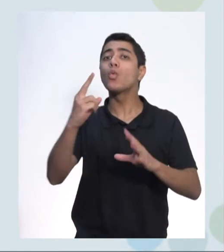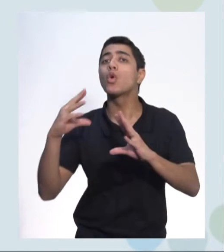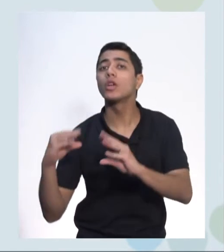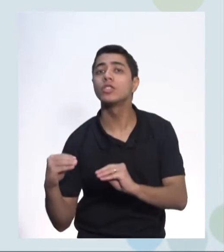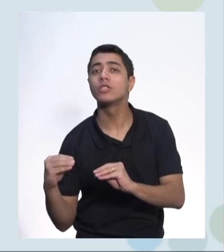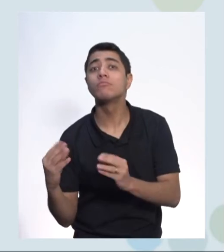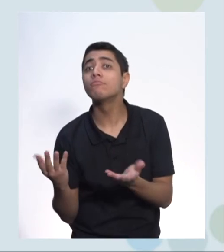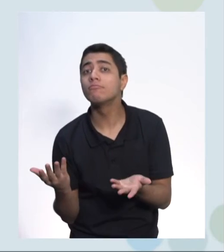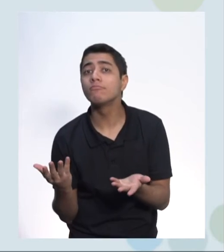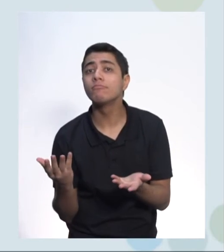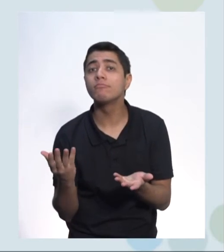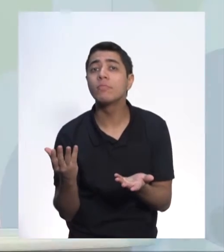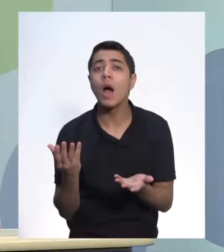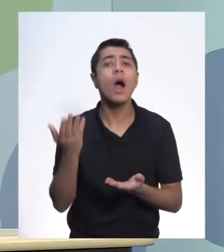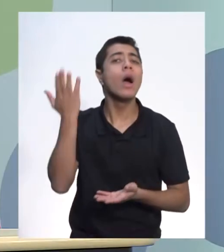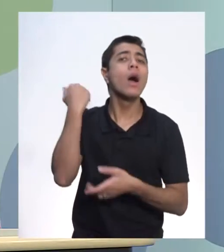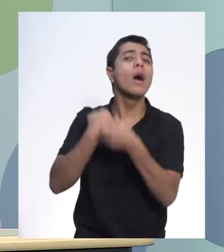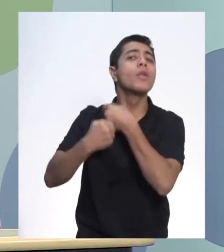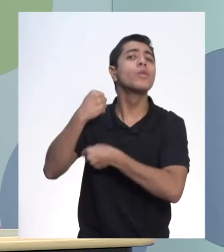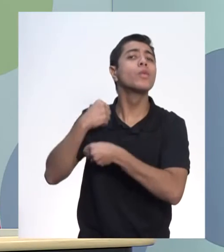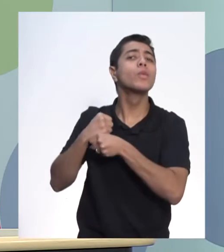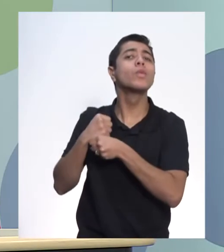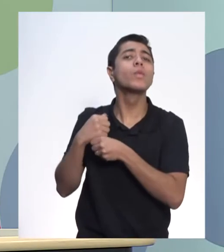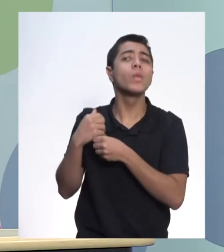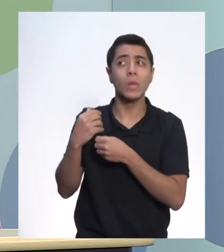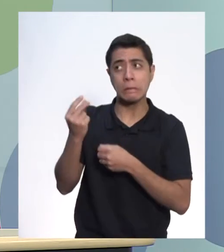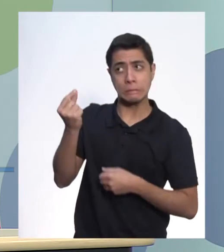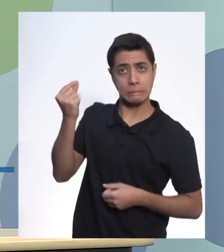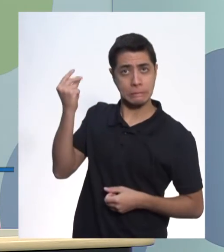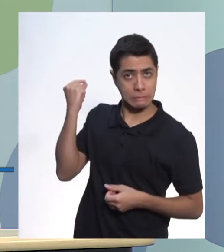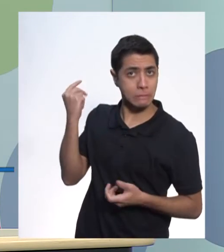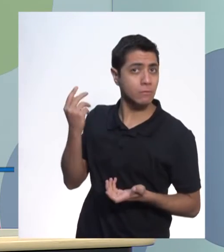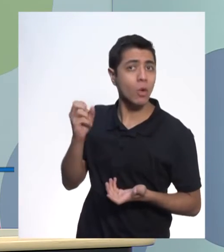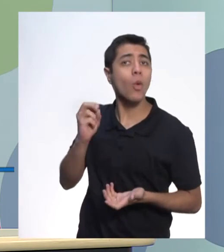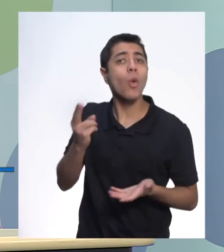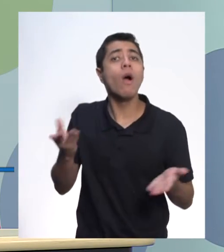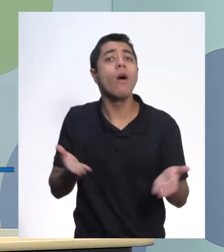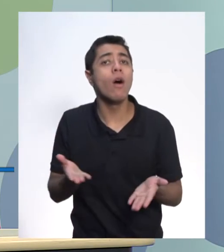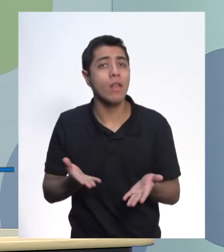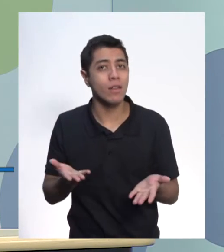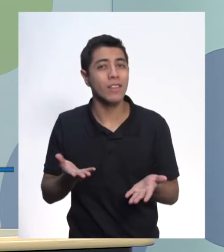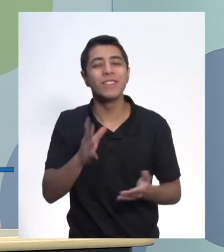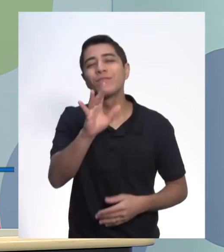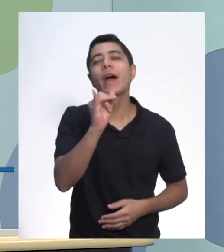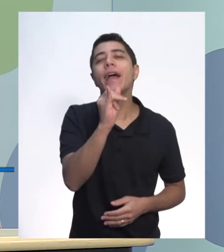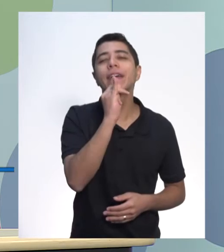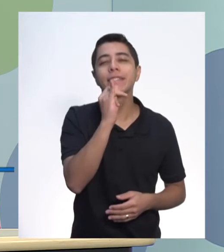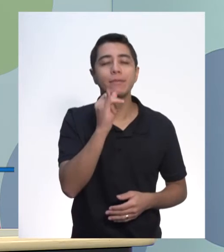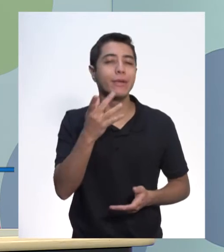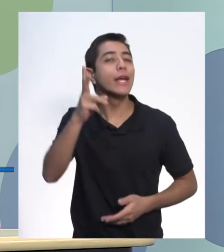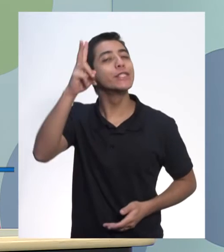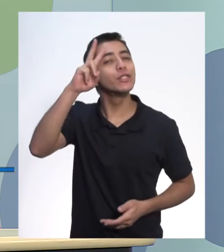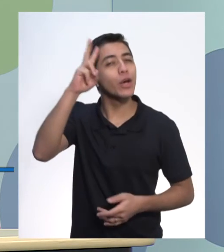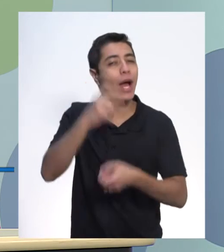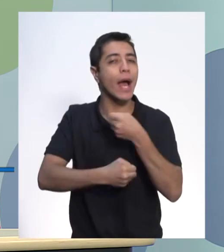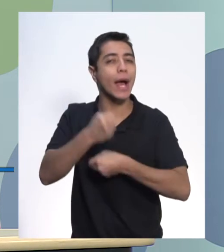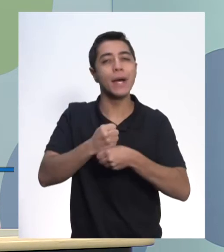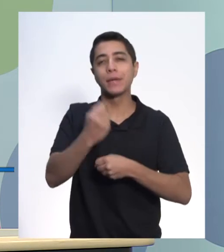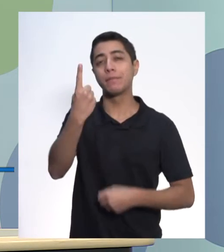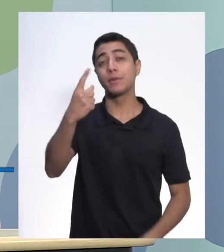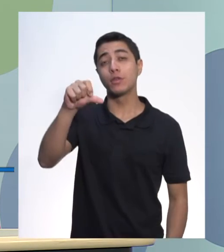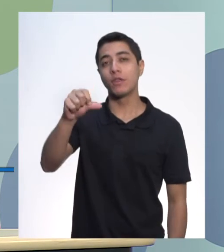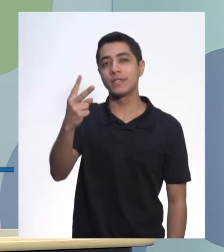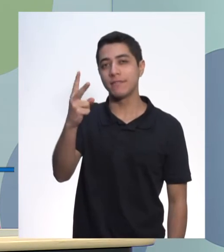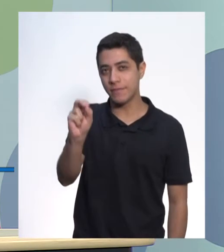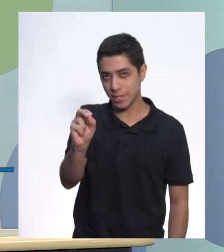atualmente ou antigamente. É importante pensar nisso para não ter problema de continuidade na história. Né? Você está contando uma história que se passa em 1920 e, de repente,